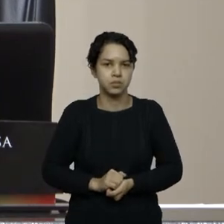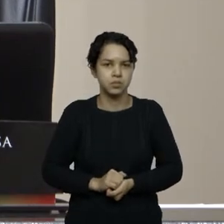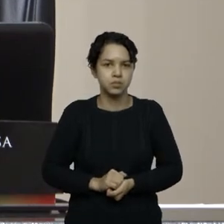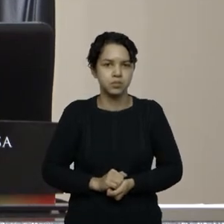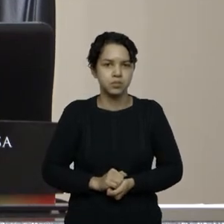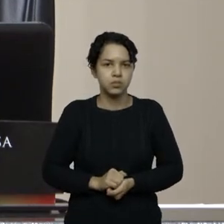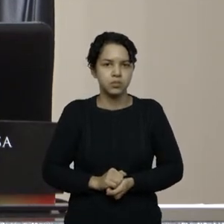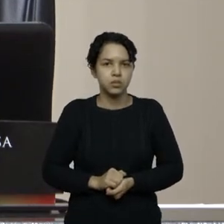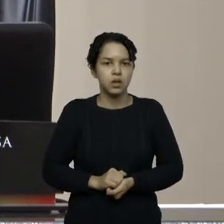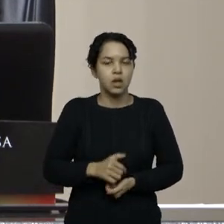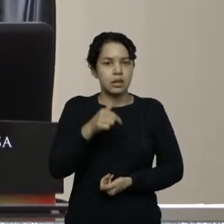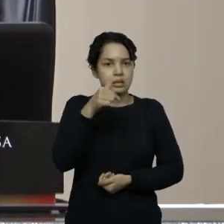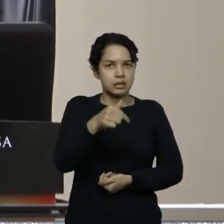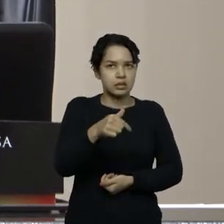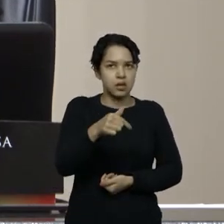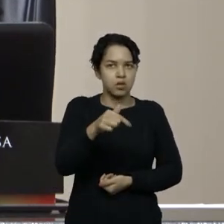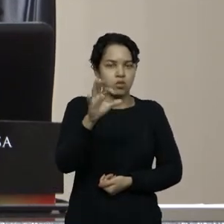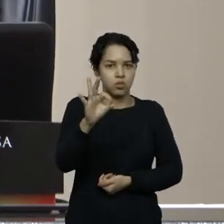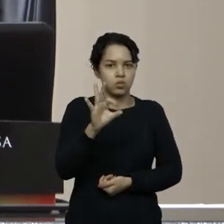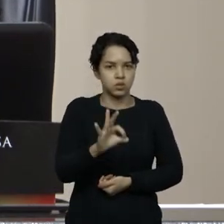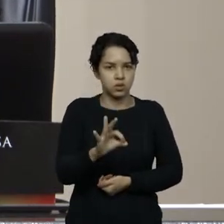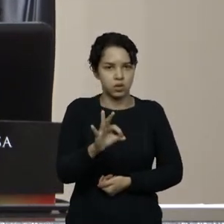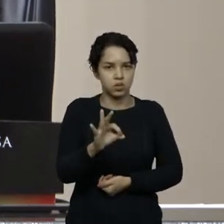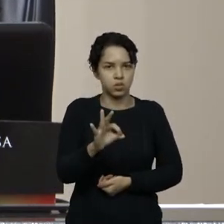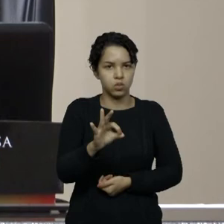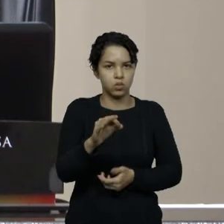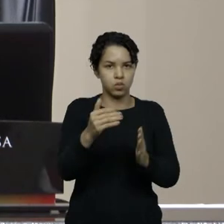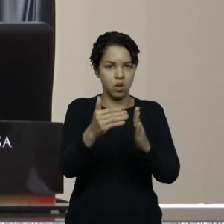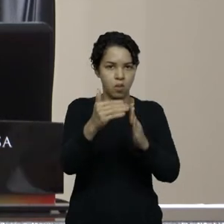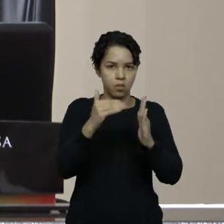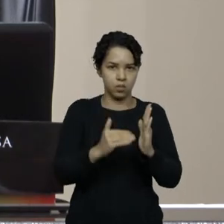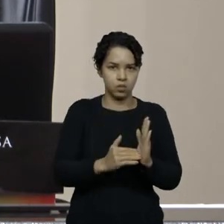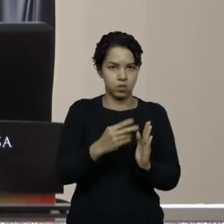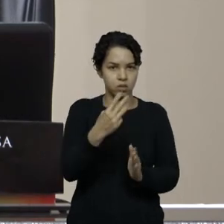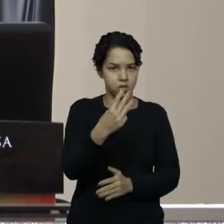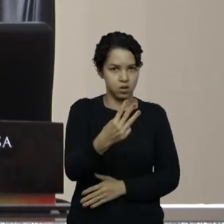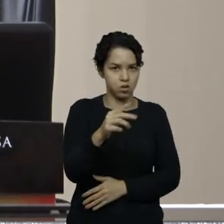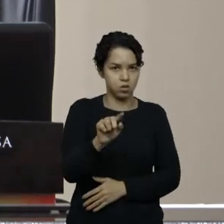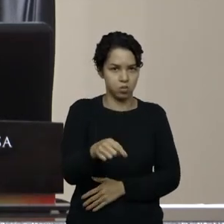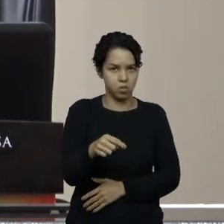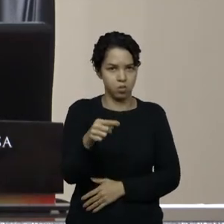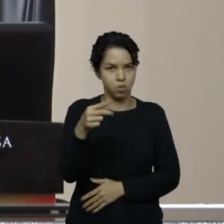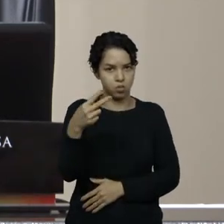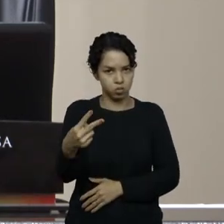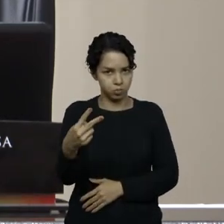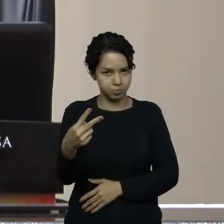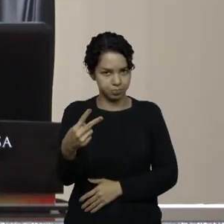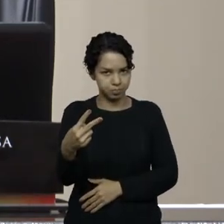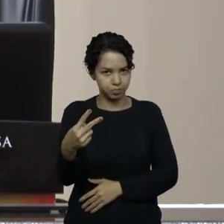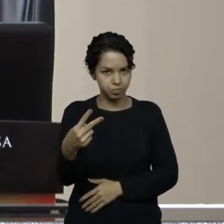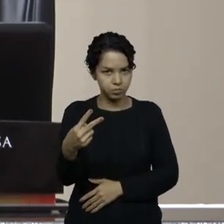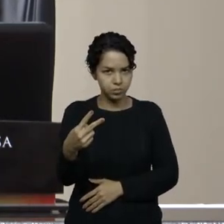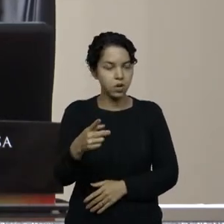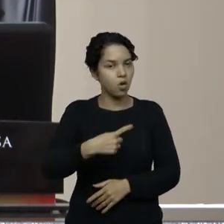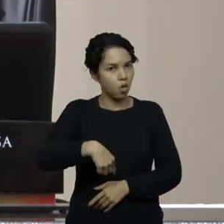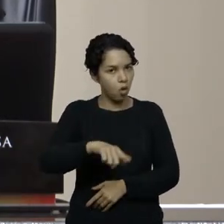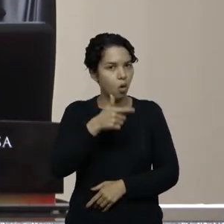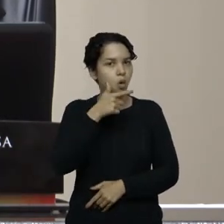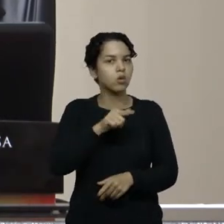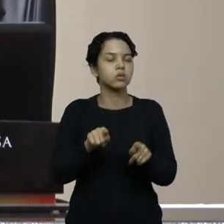é de sete porcento para 3.2 é nós também conseguimos nesse